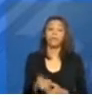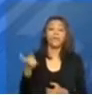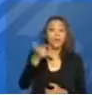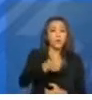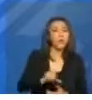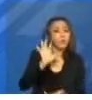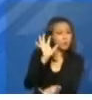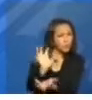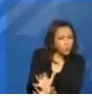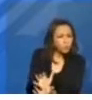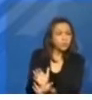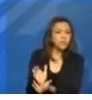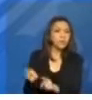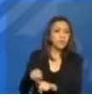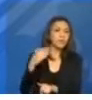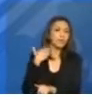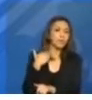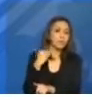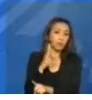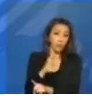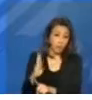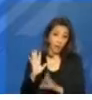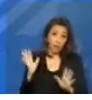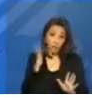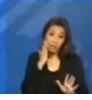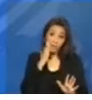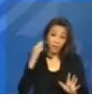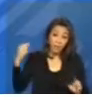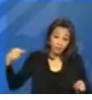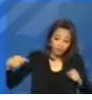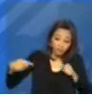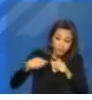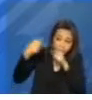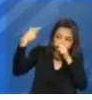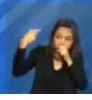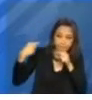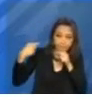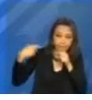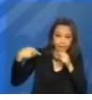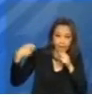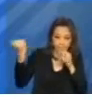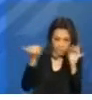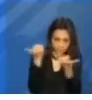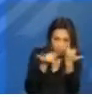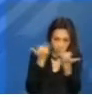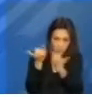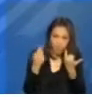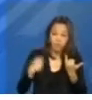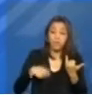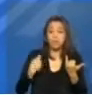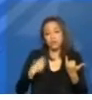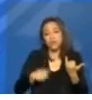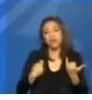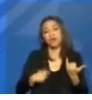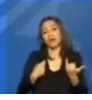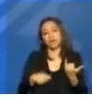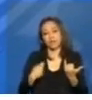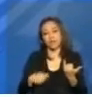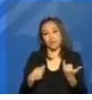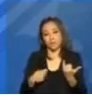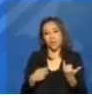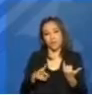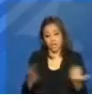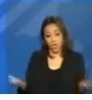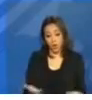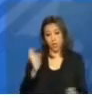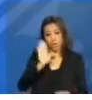Banco do Brasil. Mas, de novo, para fazer esse cruzamento, nós precisamos dessa base que nós devemos receber